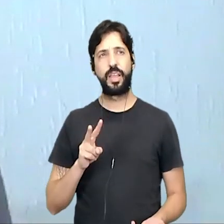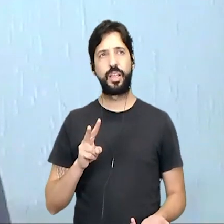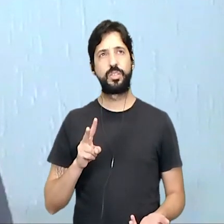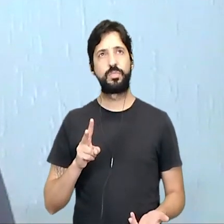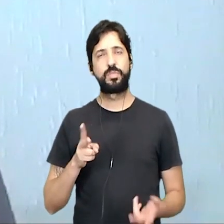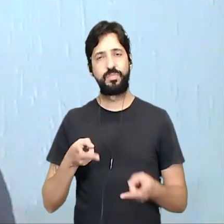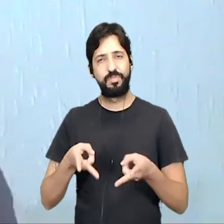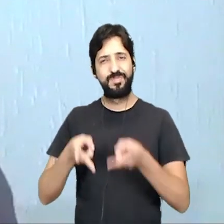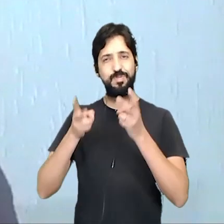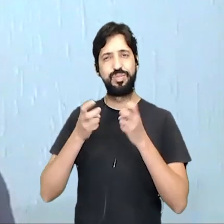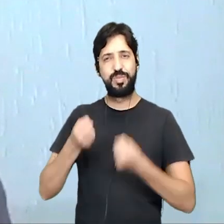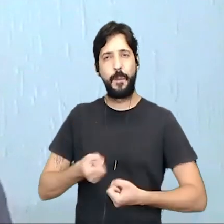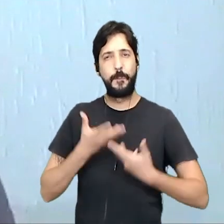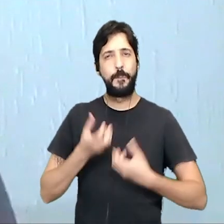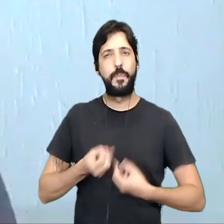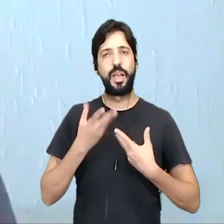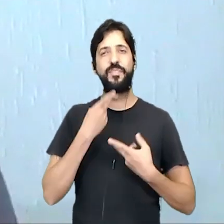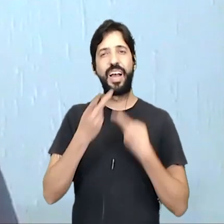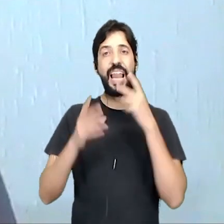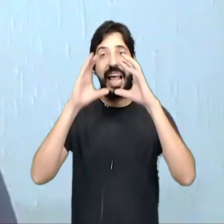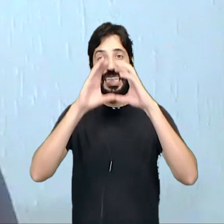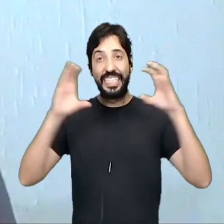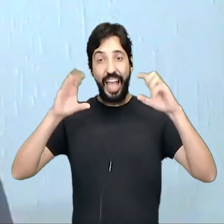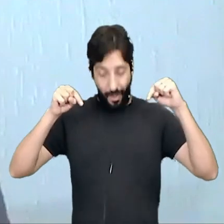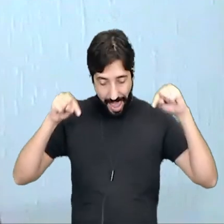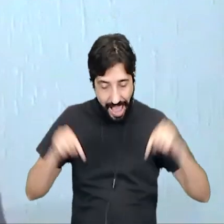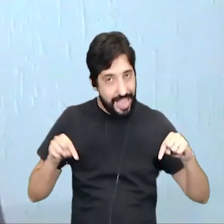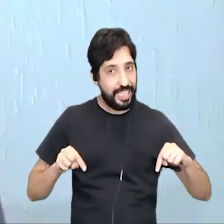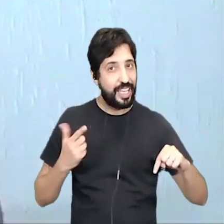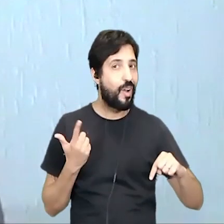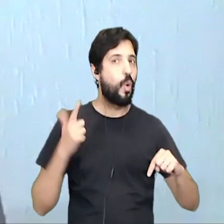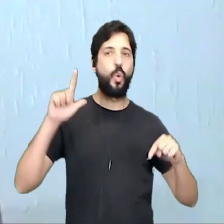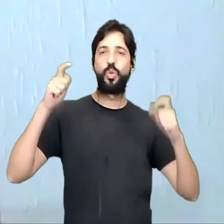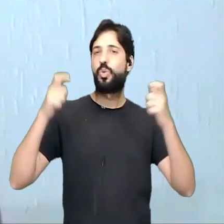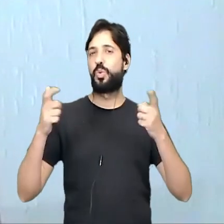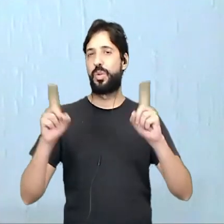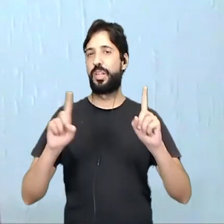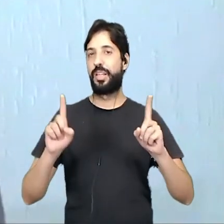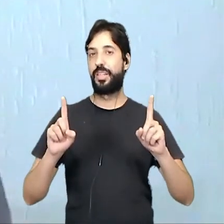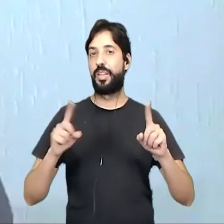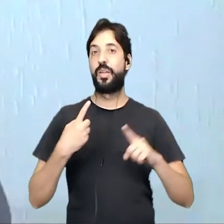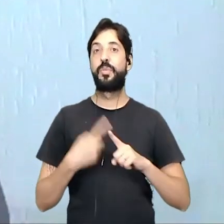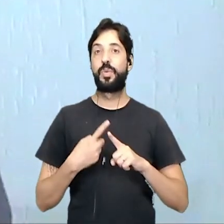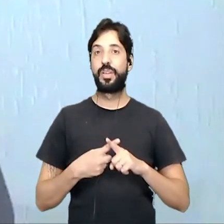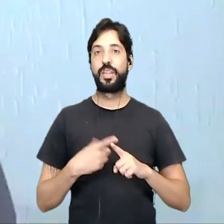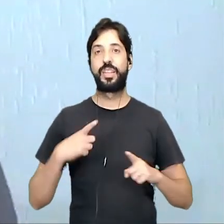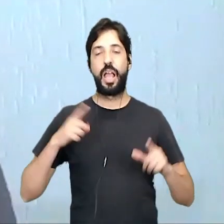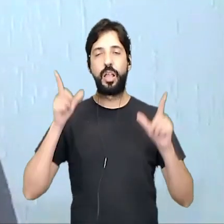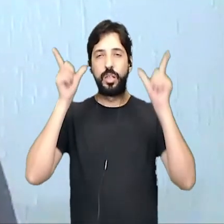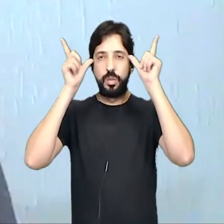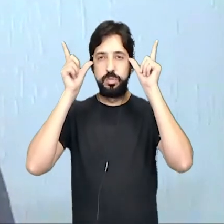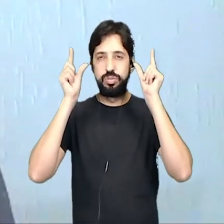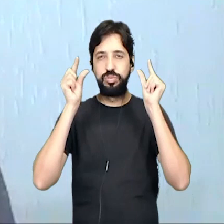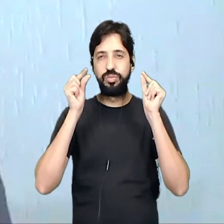é tão bonito a gente poder evocar uma poética em que o céu é aqui, não é em outro lugar, porque